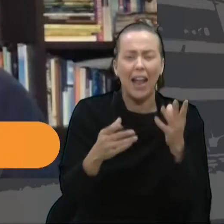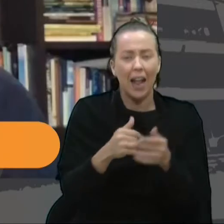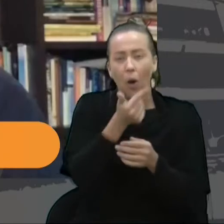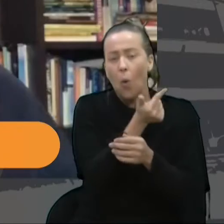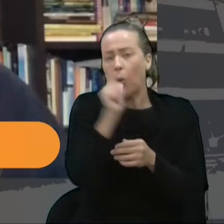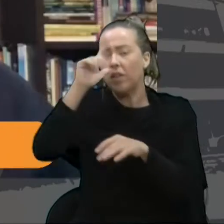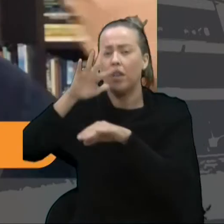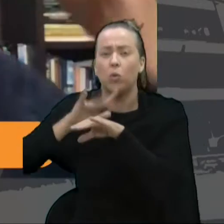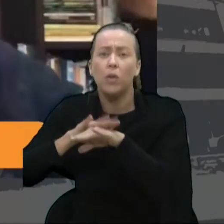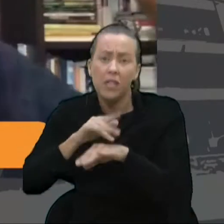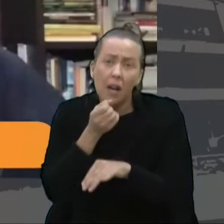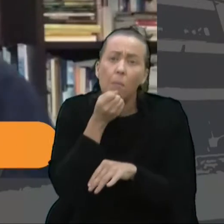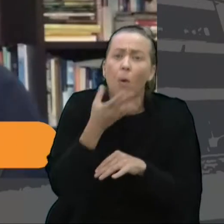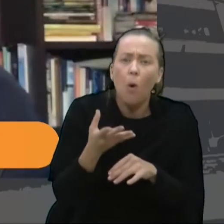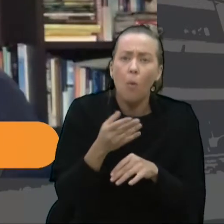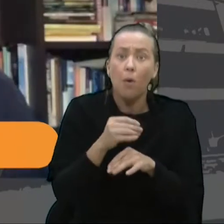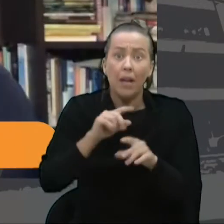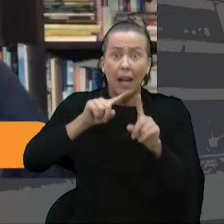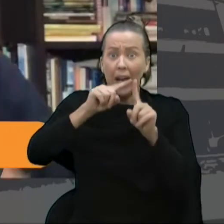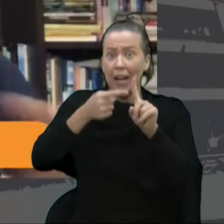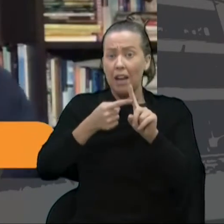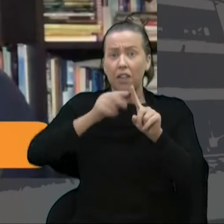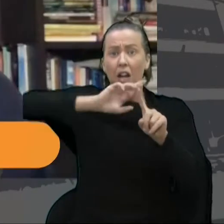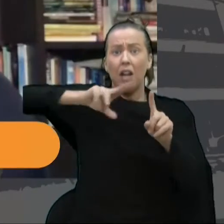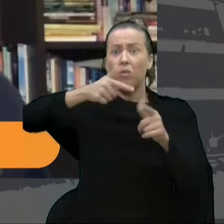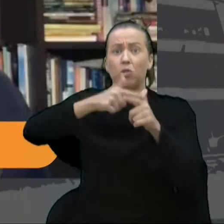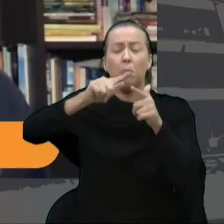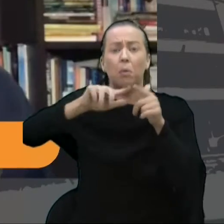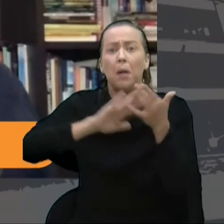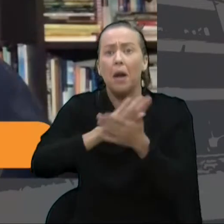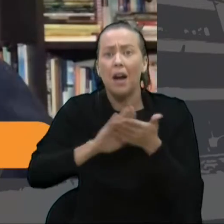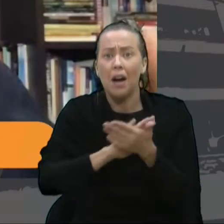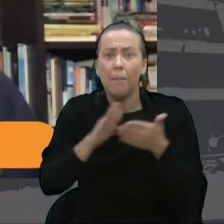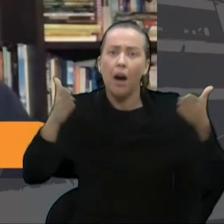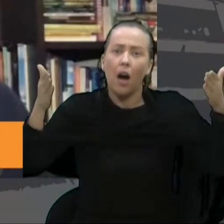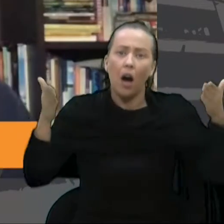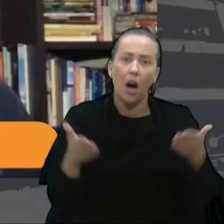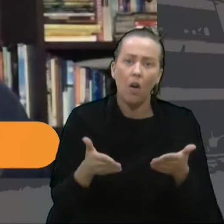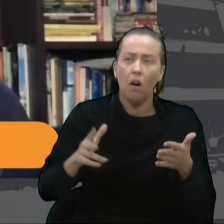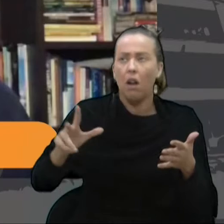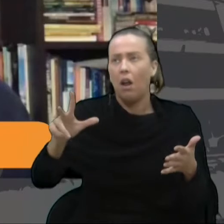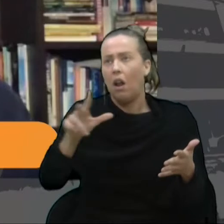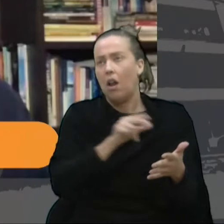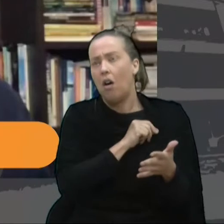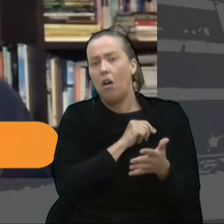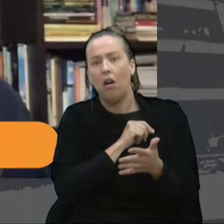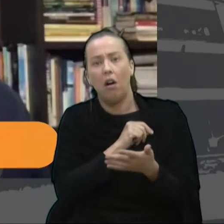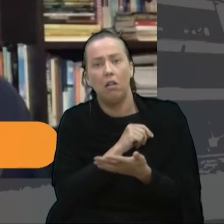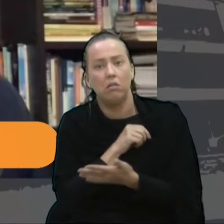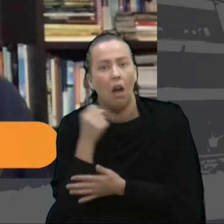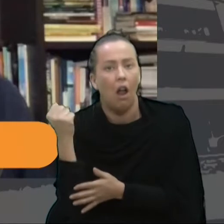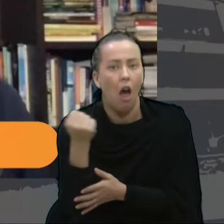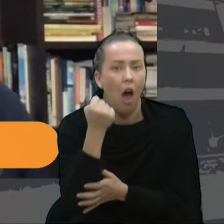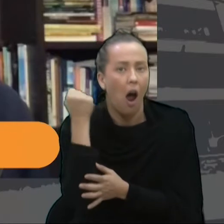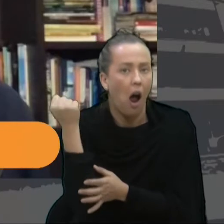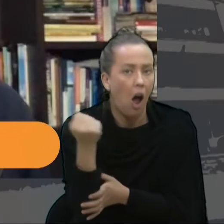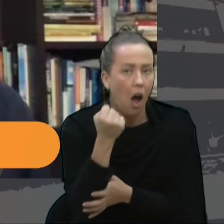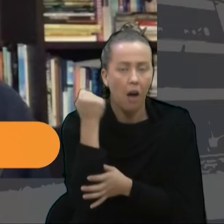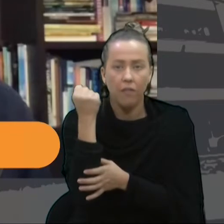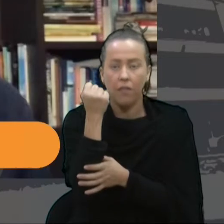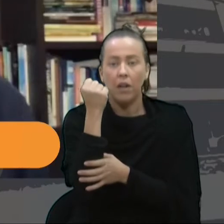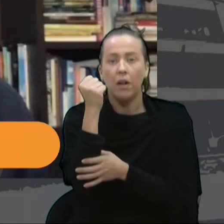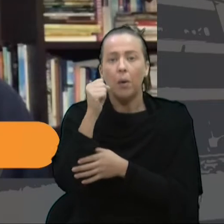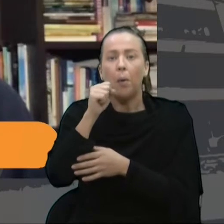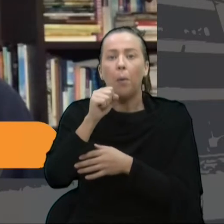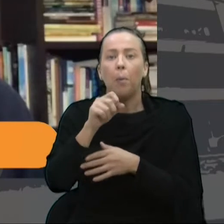outra doença, era bom até para grávidas, não tinha nenhum problema, agora virou um vilão, né, de uma parte do país, de